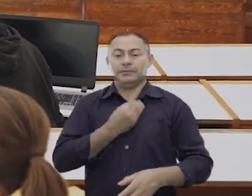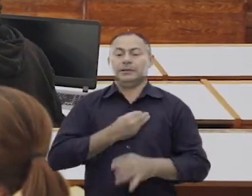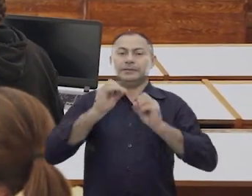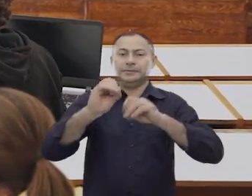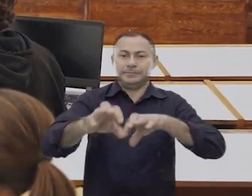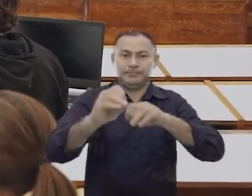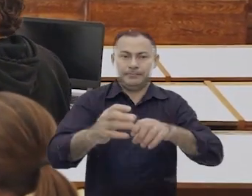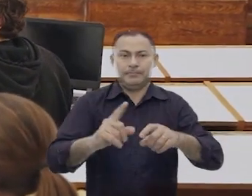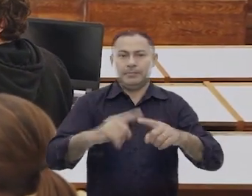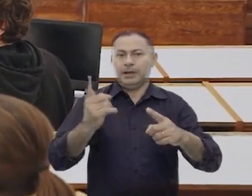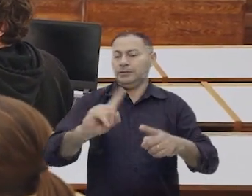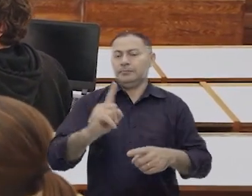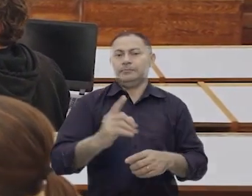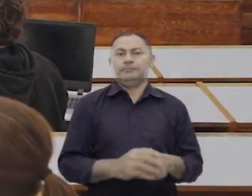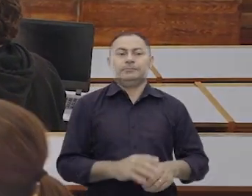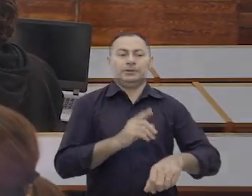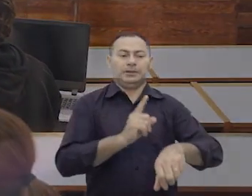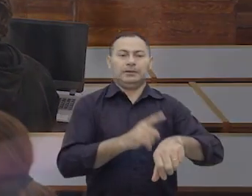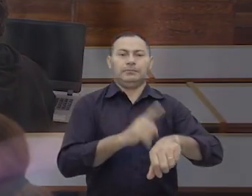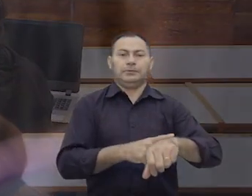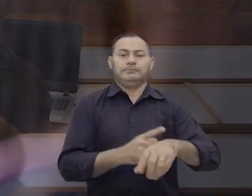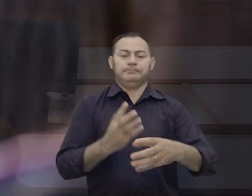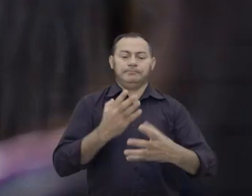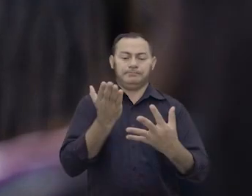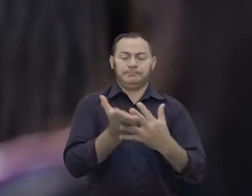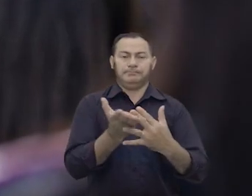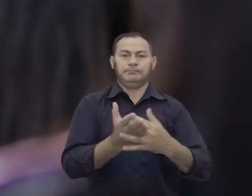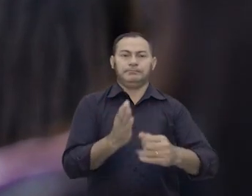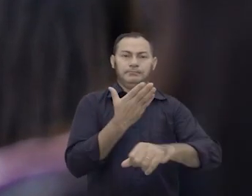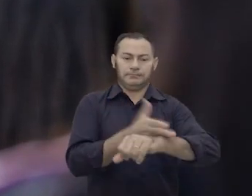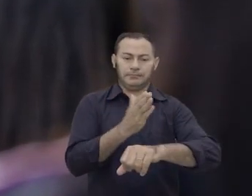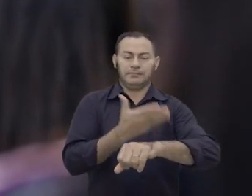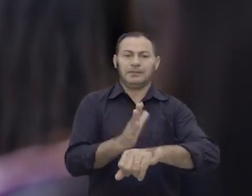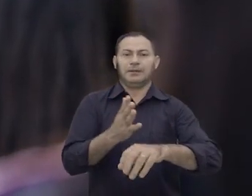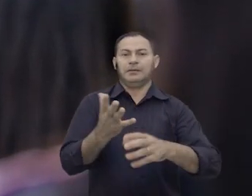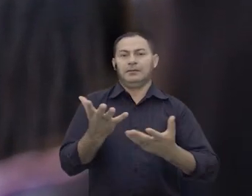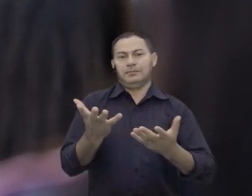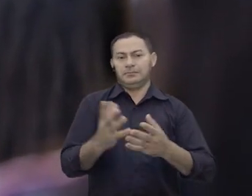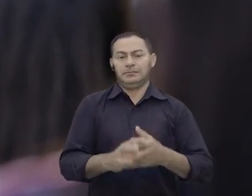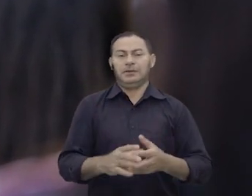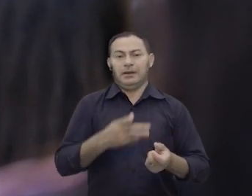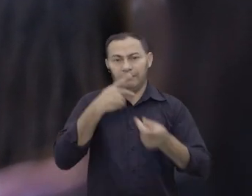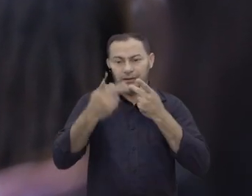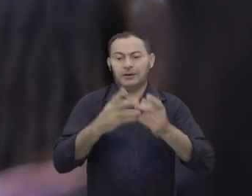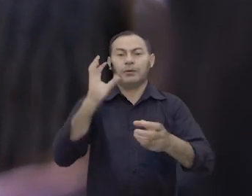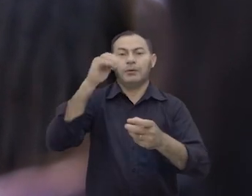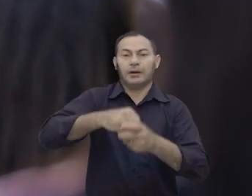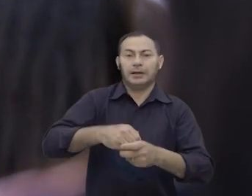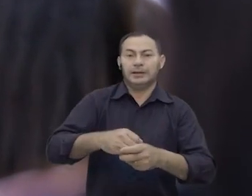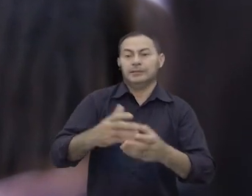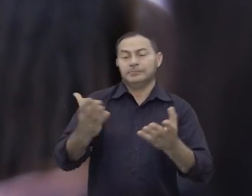o resto da vida ensinando. Mas não passam pelo período intermediário, quando aplicariam,